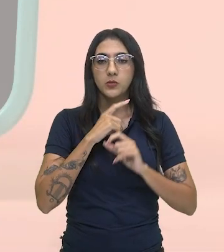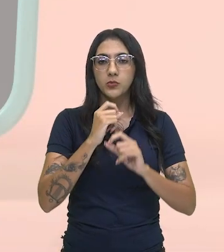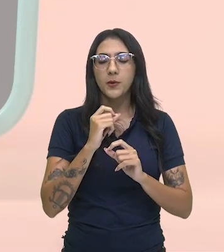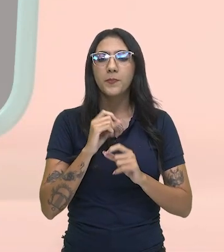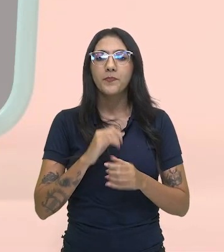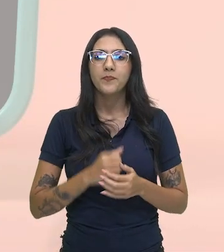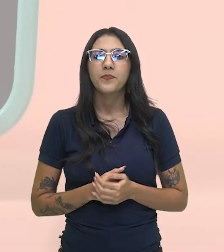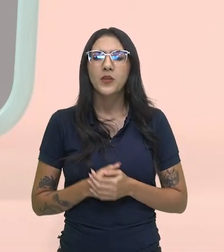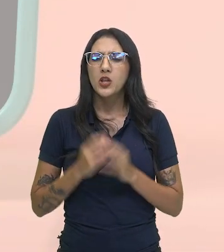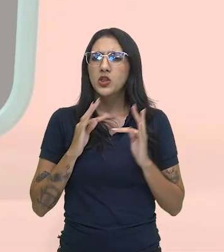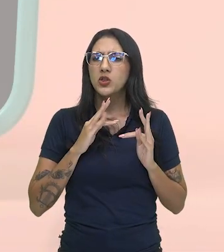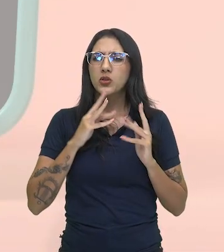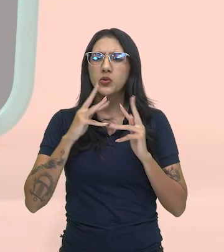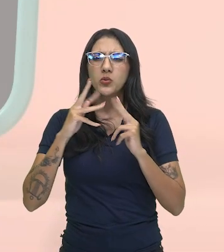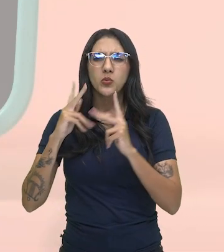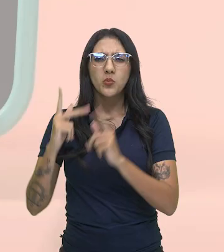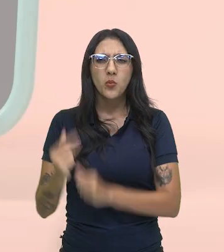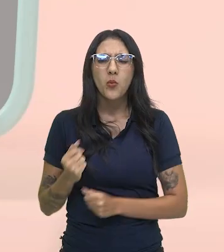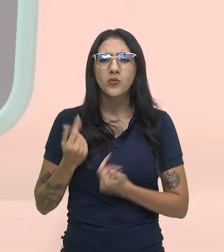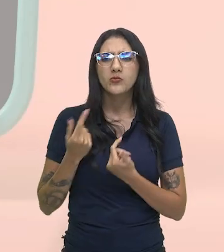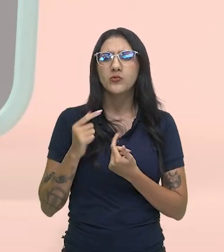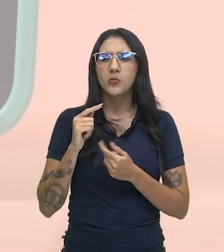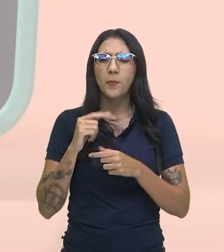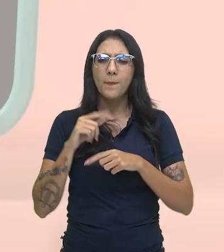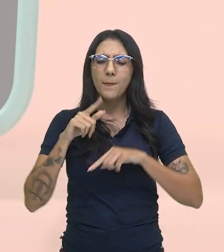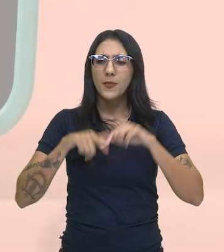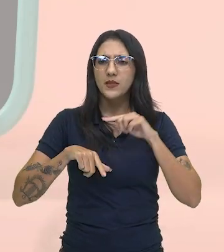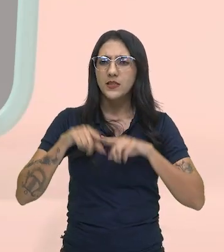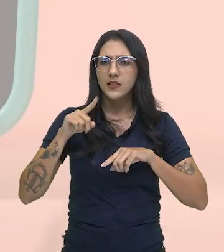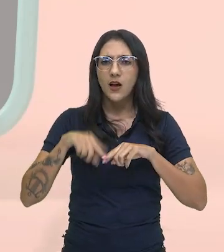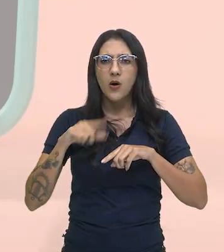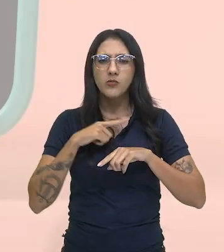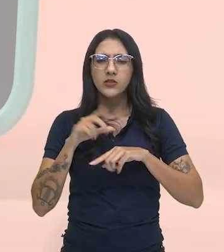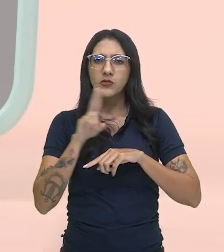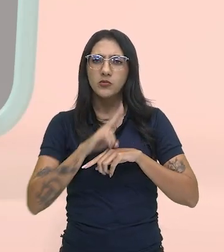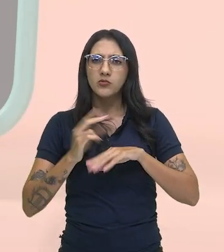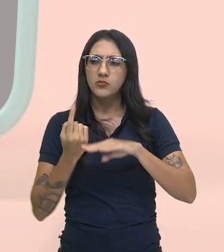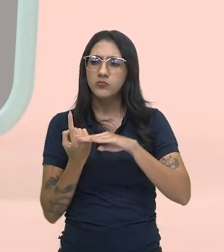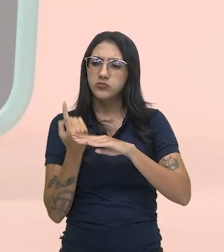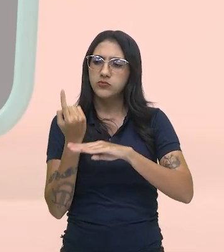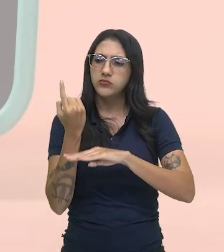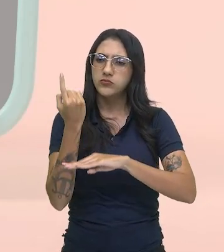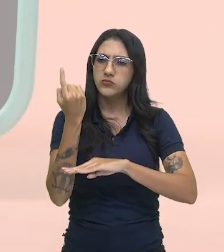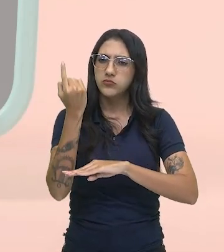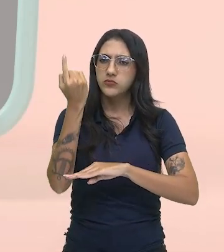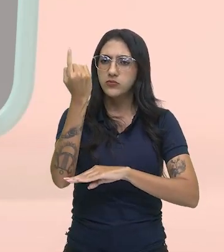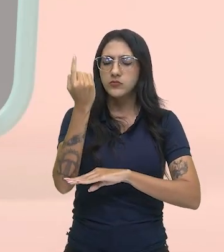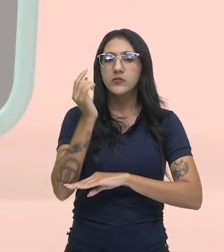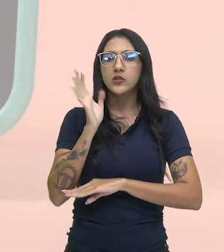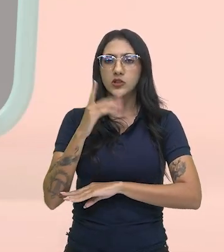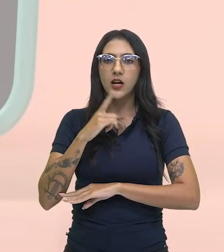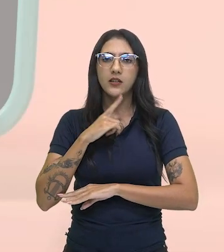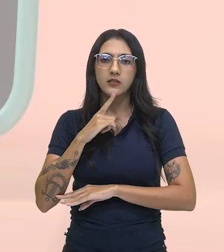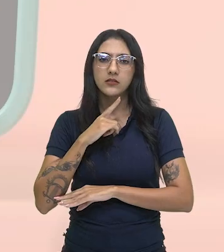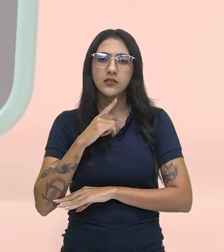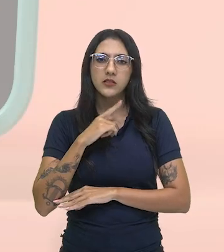consideração todos os envios ao espaço já realizados